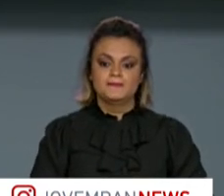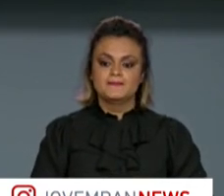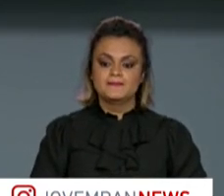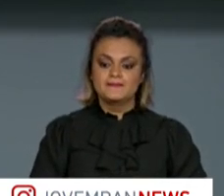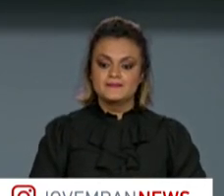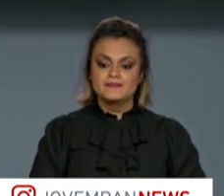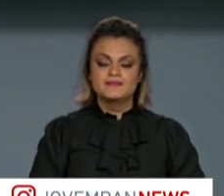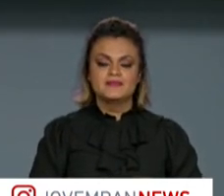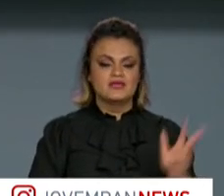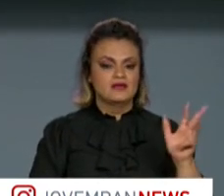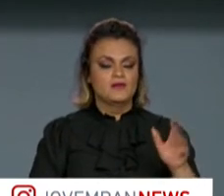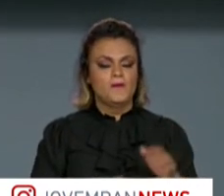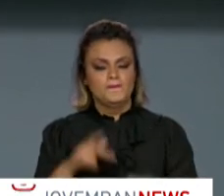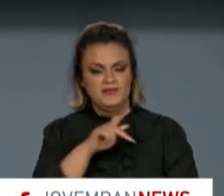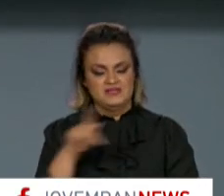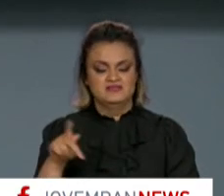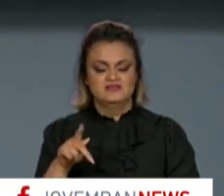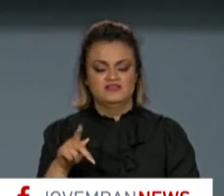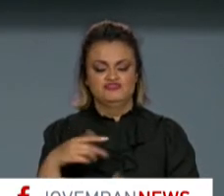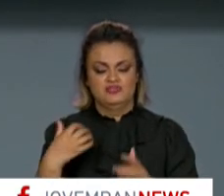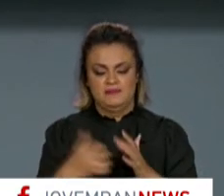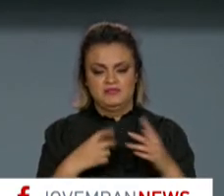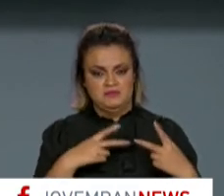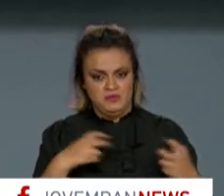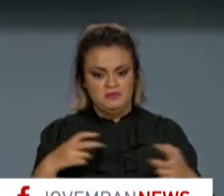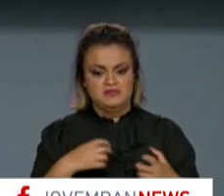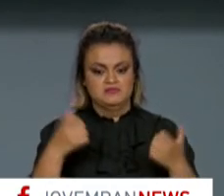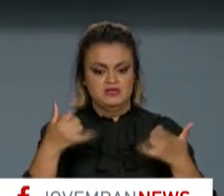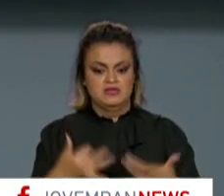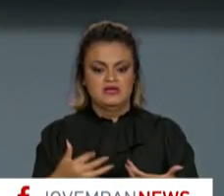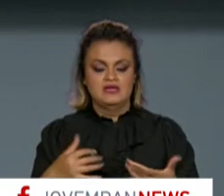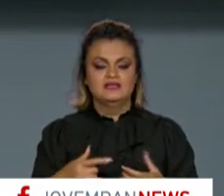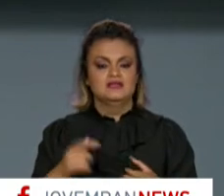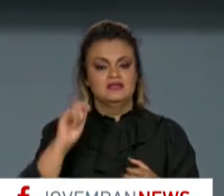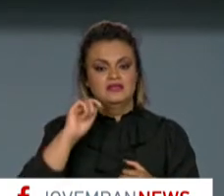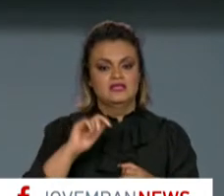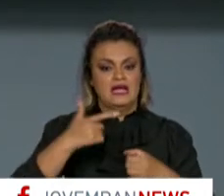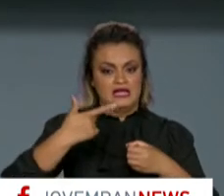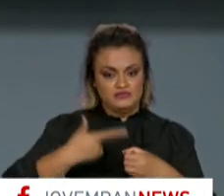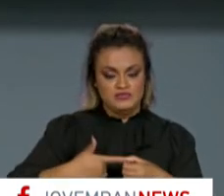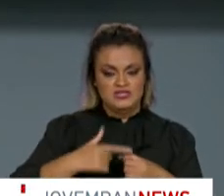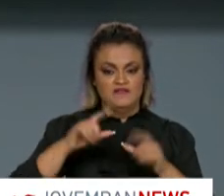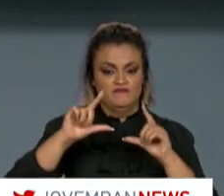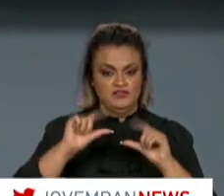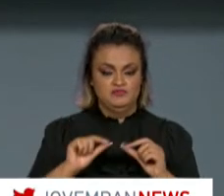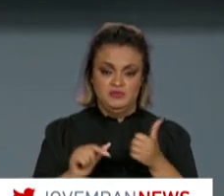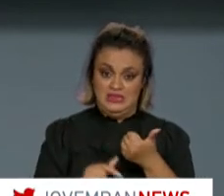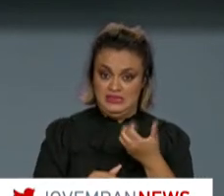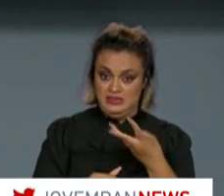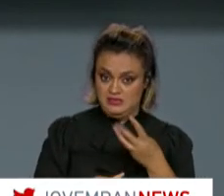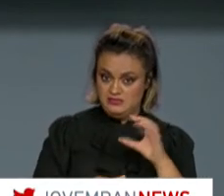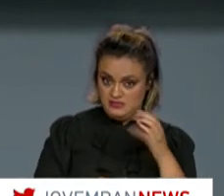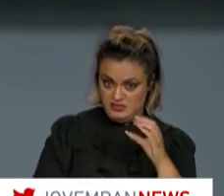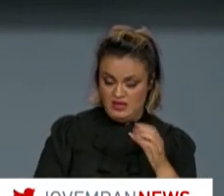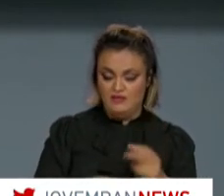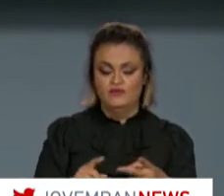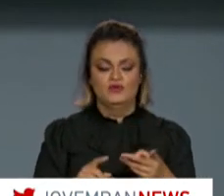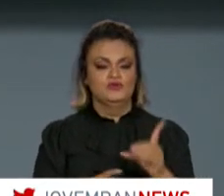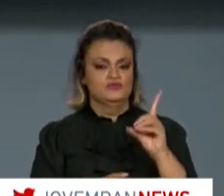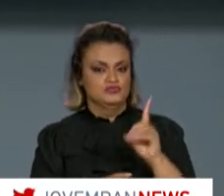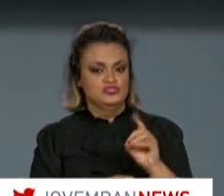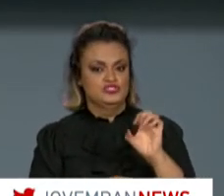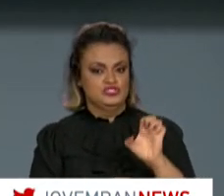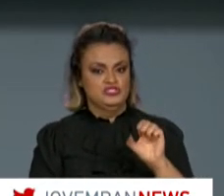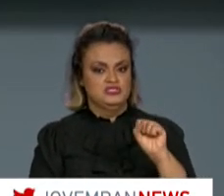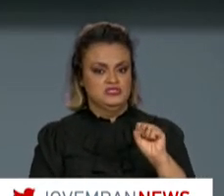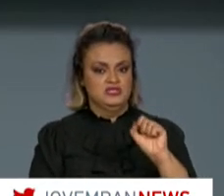da parte do presidente da empresa, a notícia de que a gasolina foi reduzida em 13 centavos e o diesel em